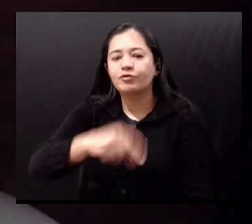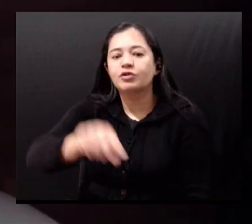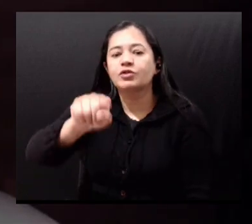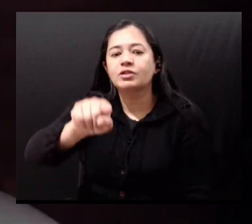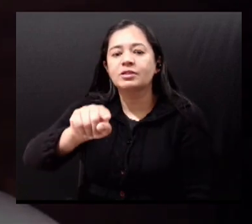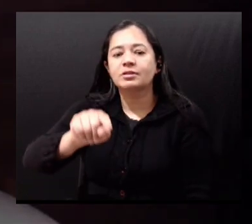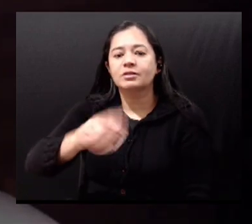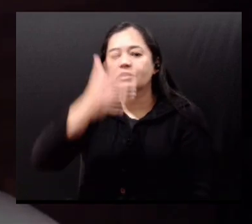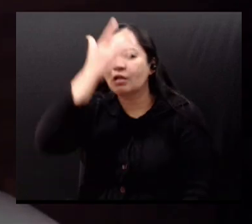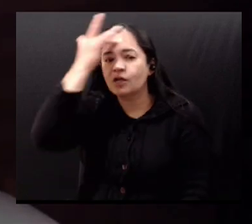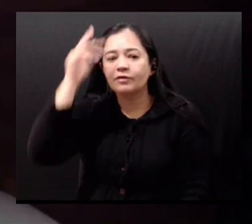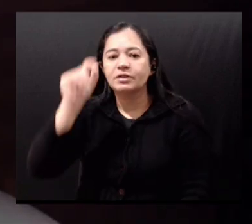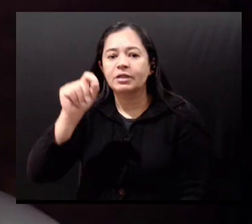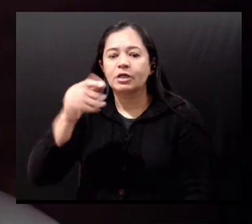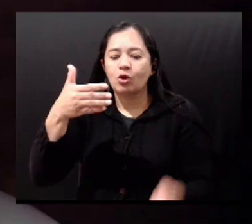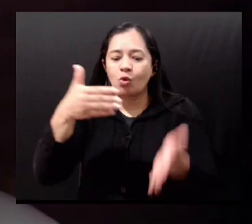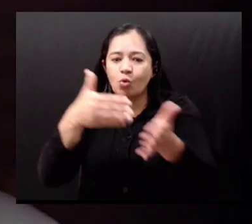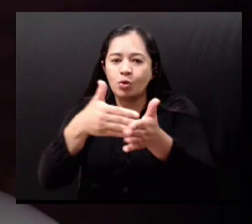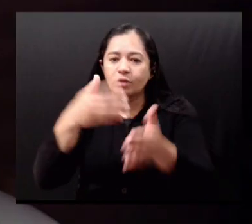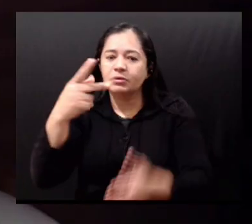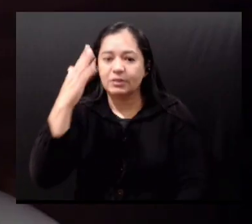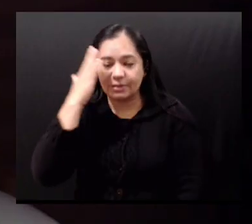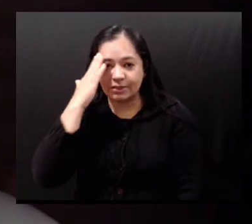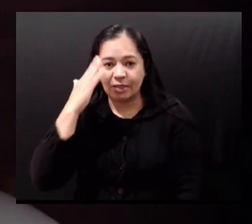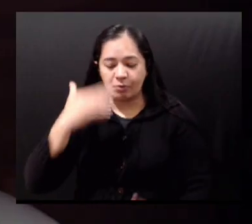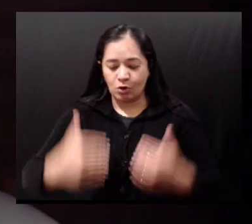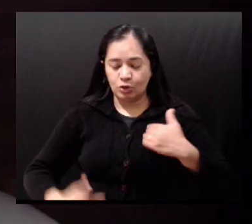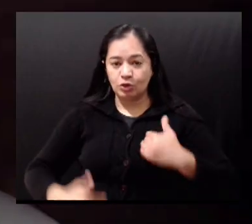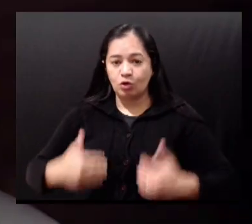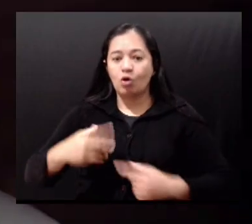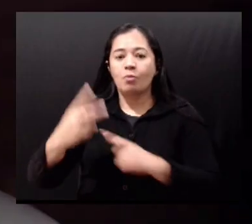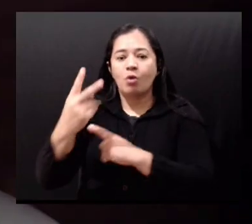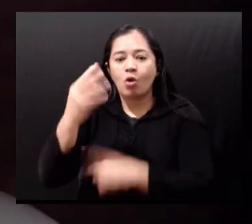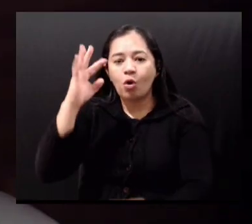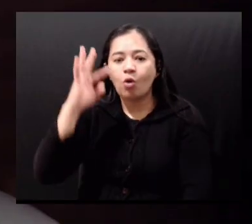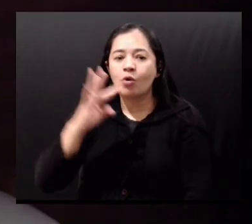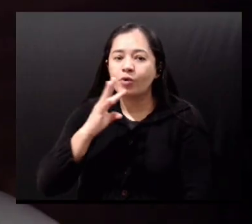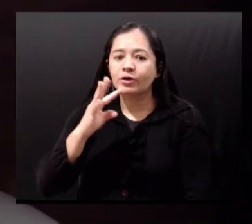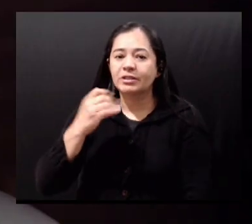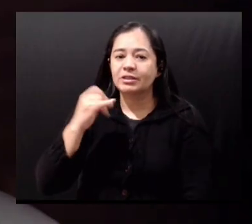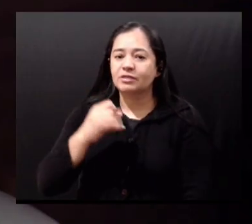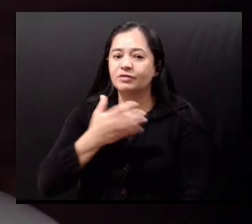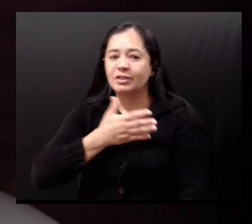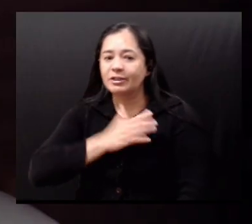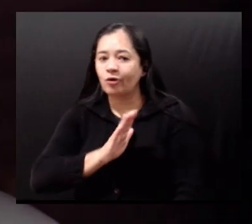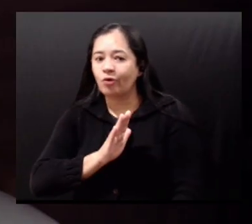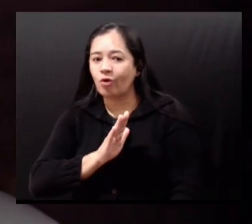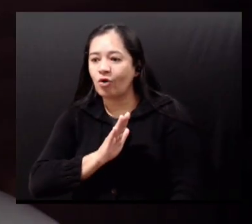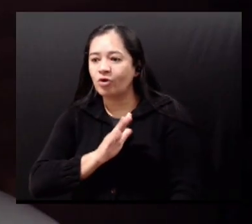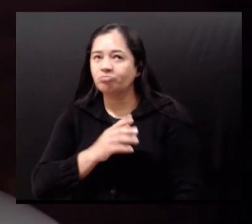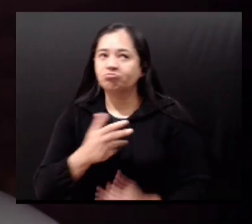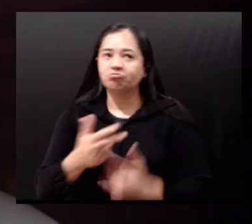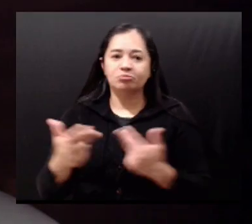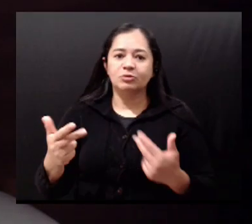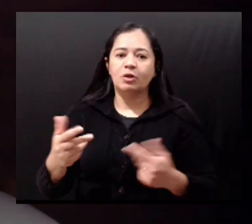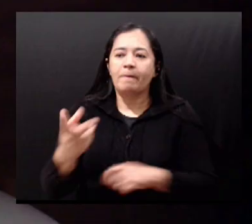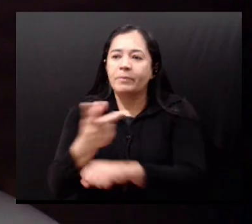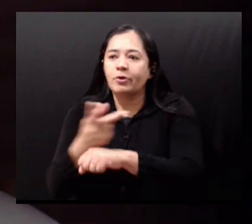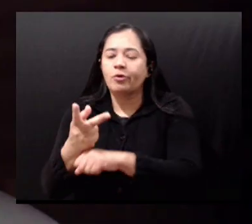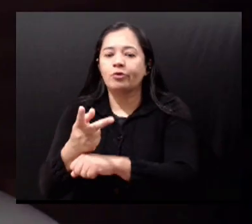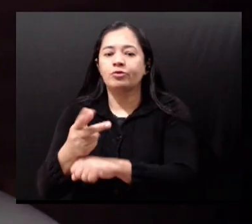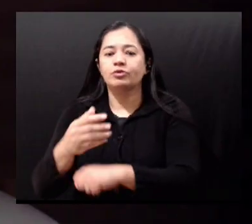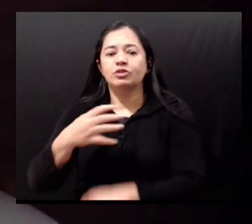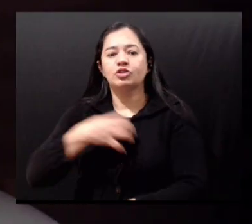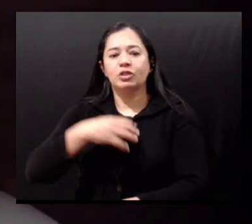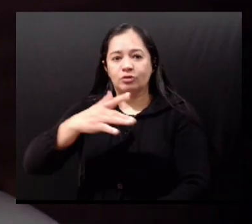o seu corpo. Se você não está satisfeito com alguma coisa, busque meios saudáveis, legais, para